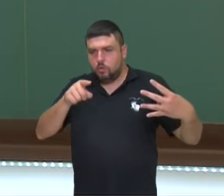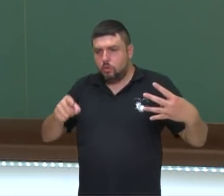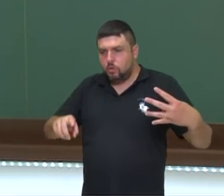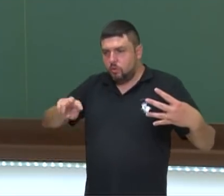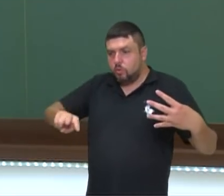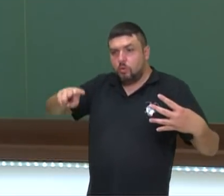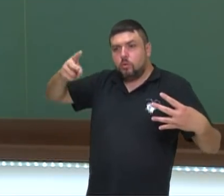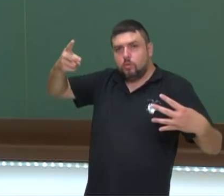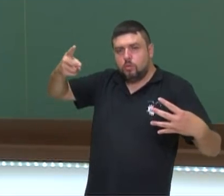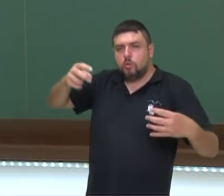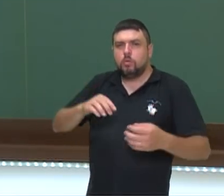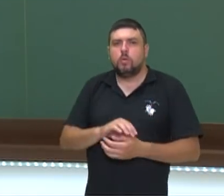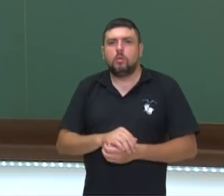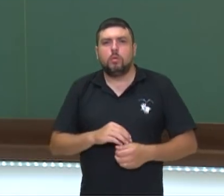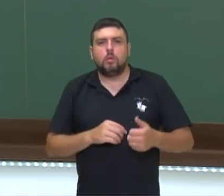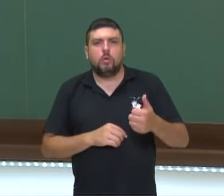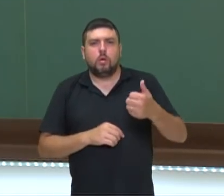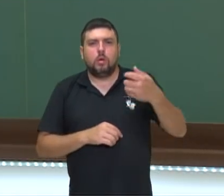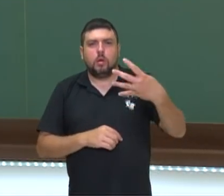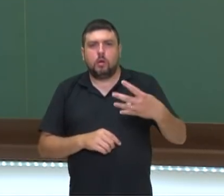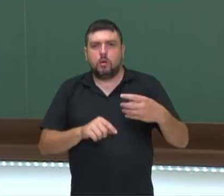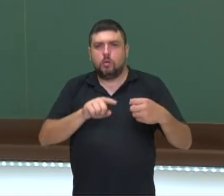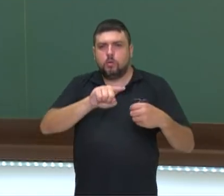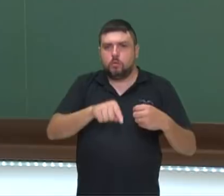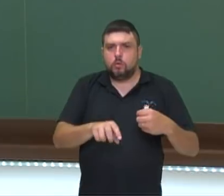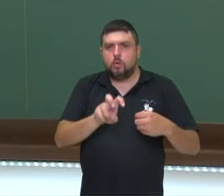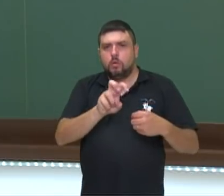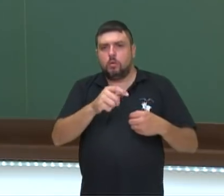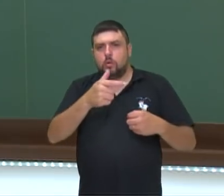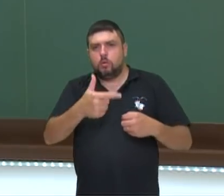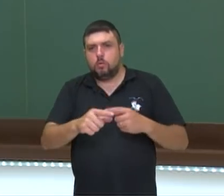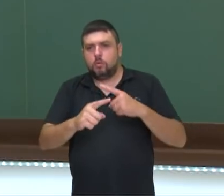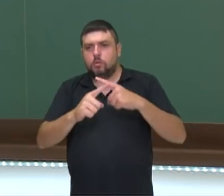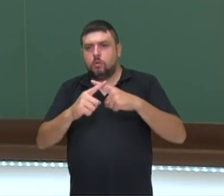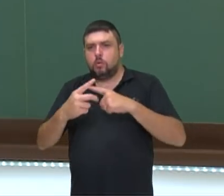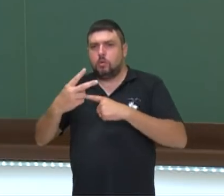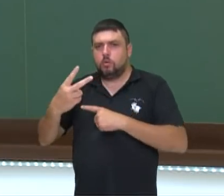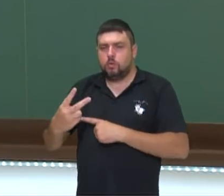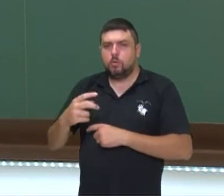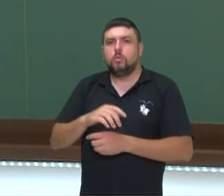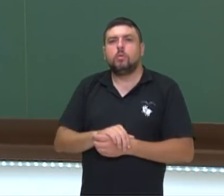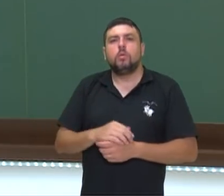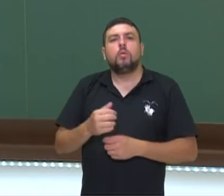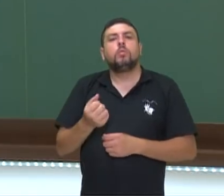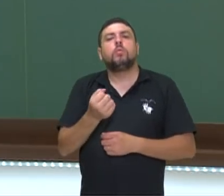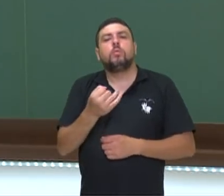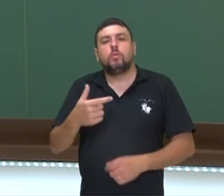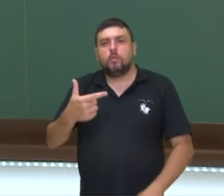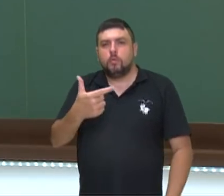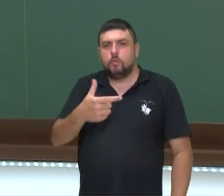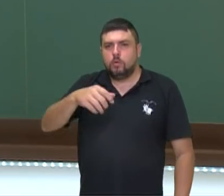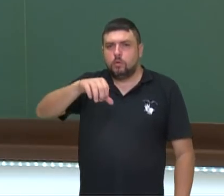vezes 14,52, nós vamos ter que o lado maior vai ter